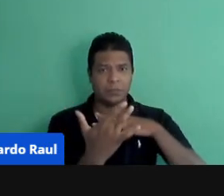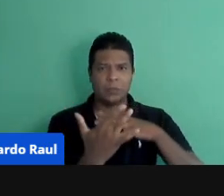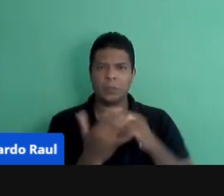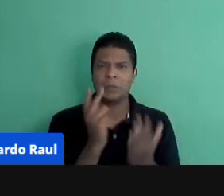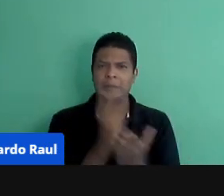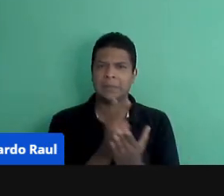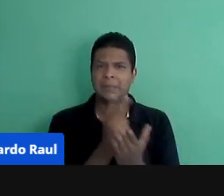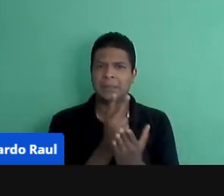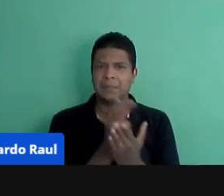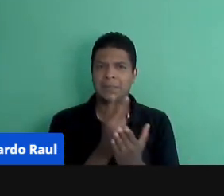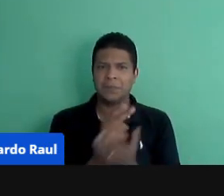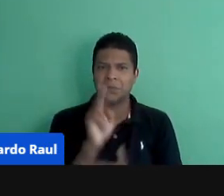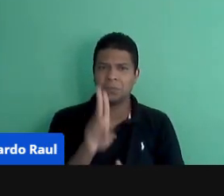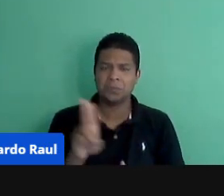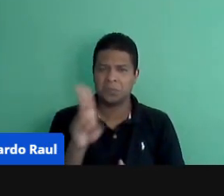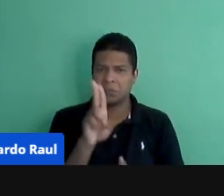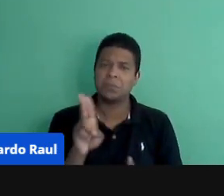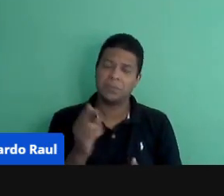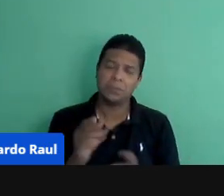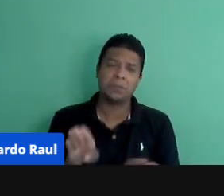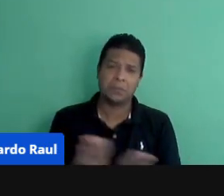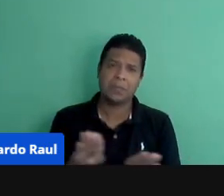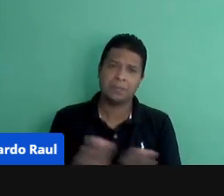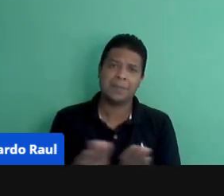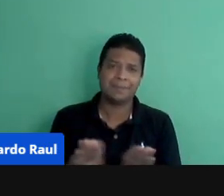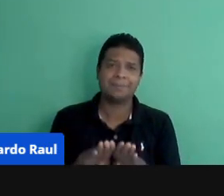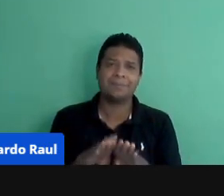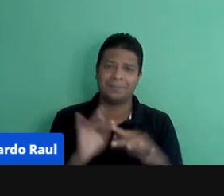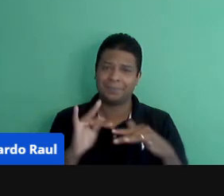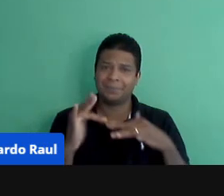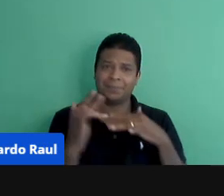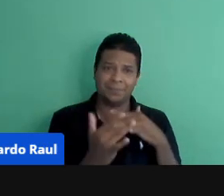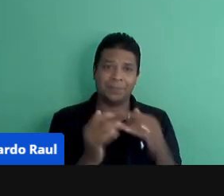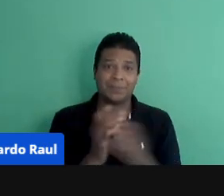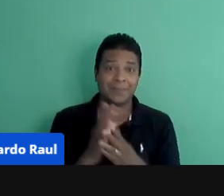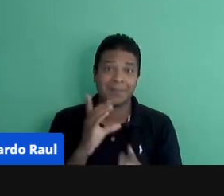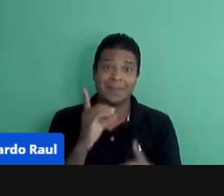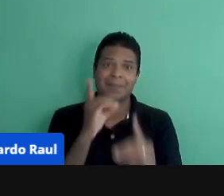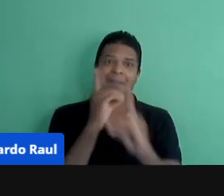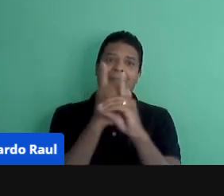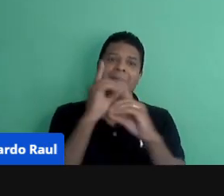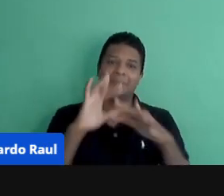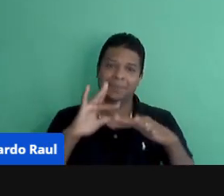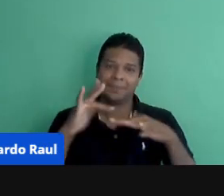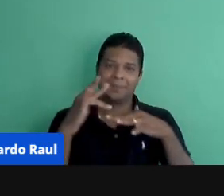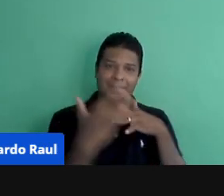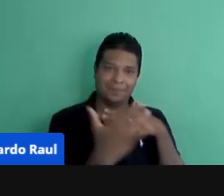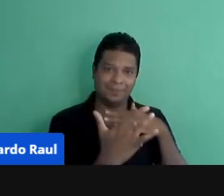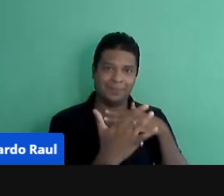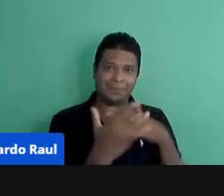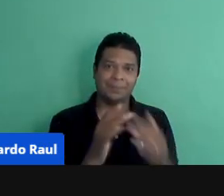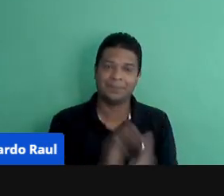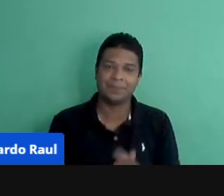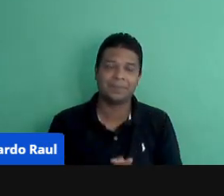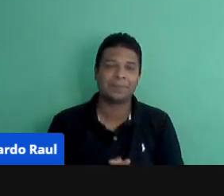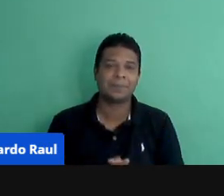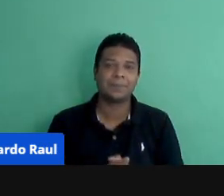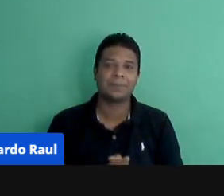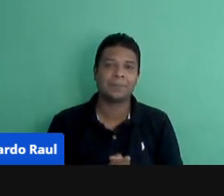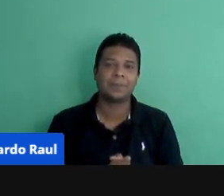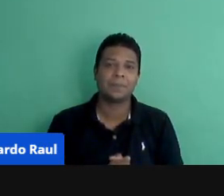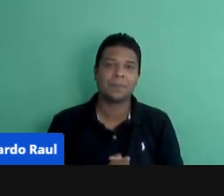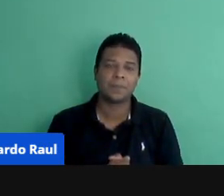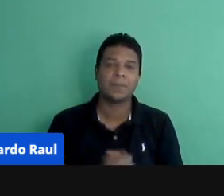momento. Então, nós estamos usando também. Eles nos encontram nas redes sociais, né? Sem dúvida. Então, atendemos